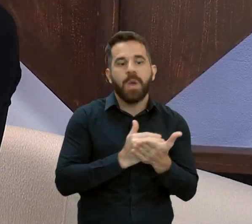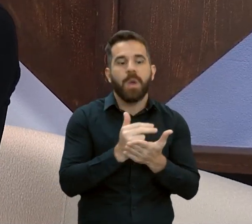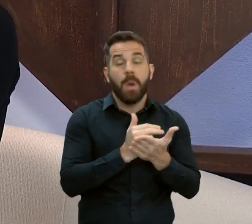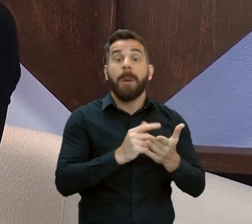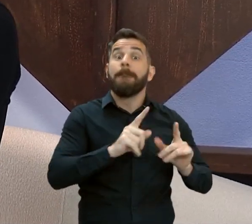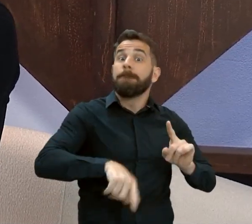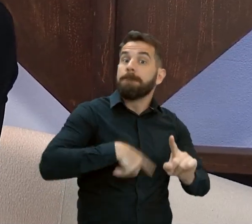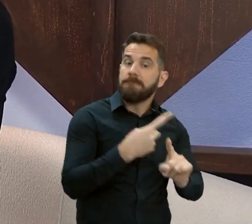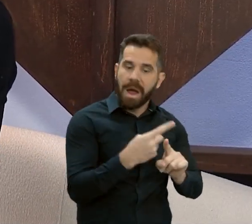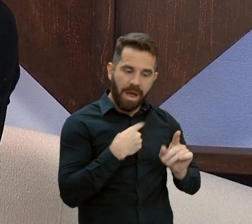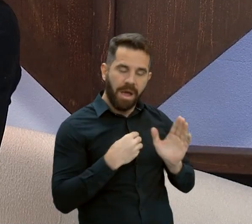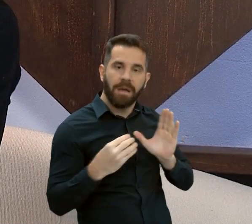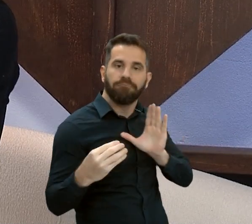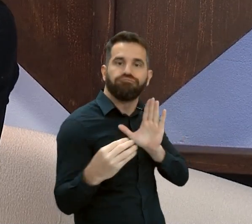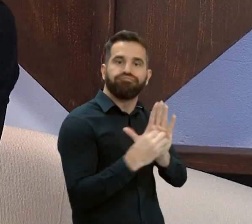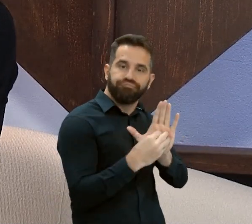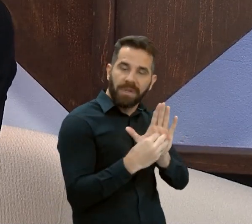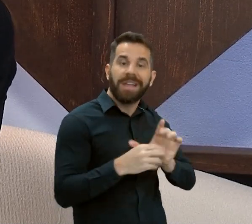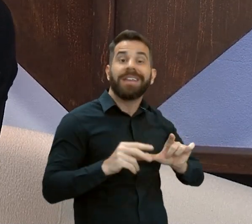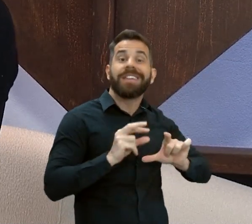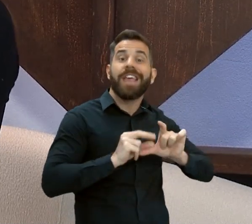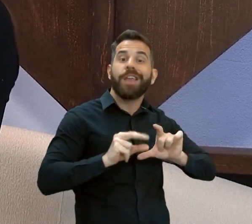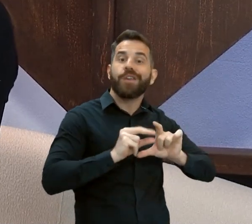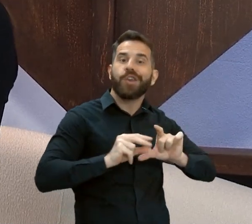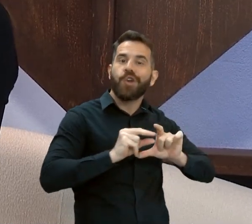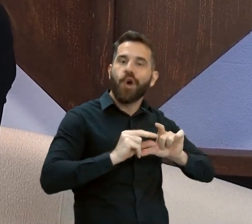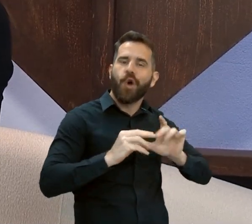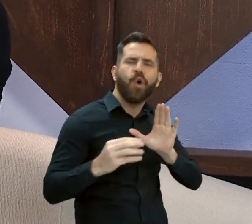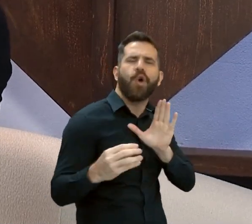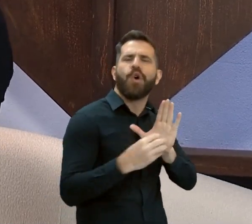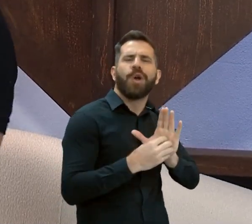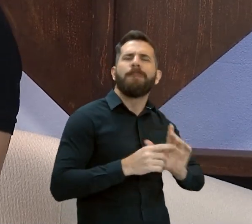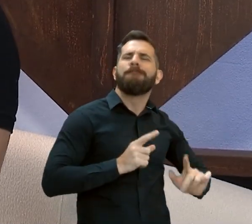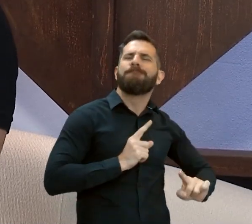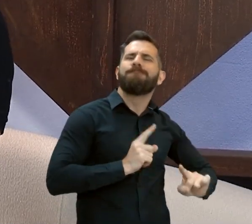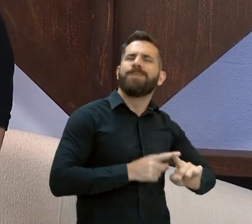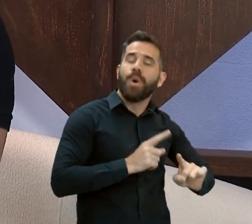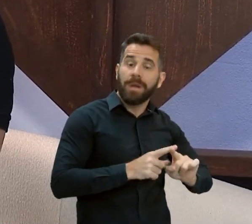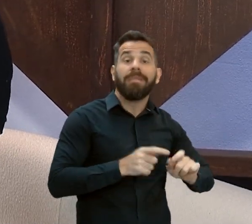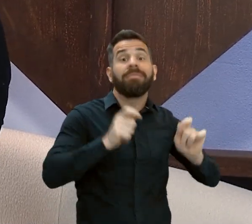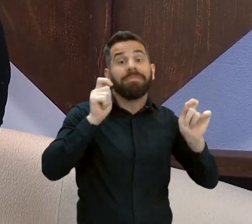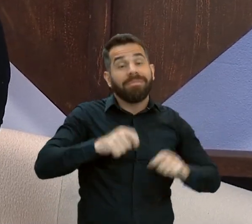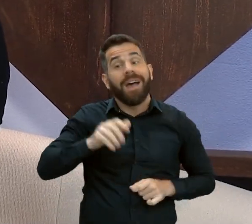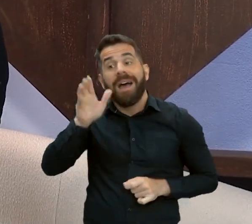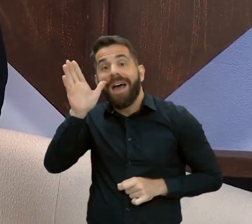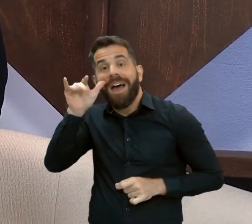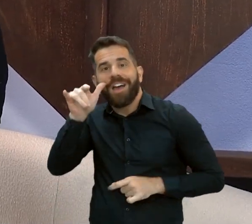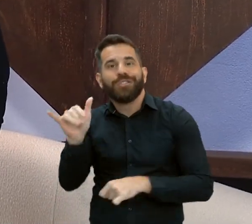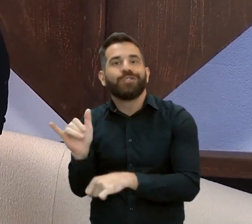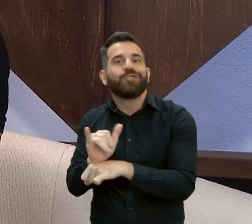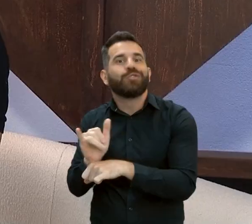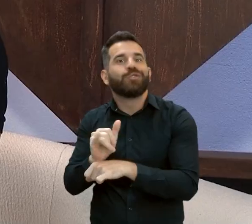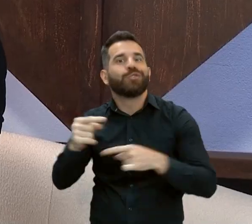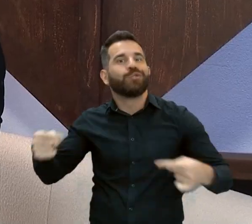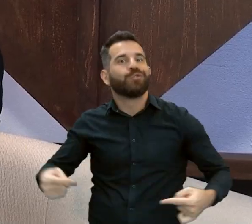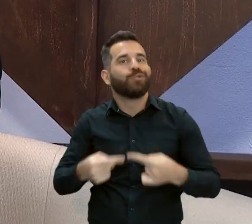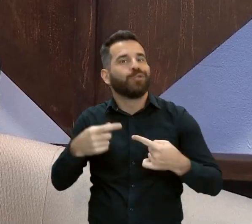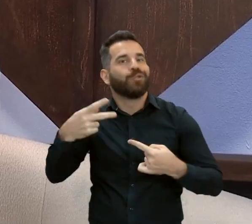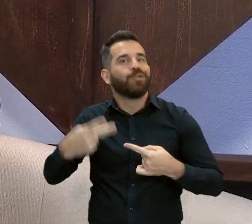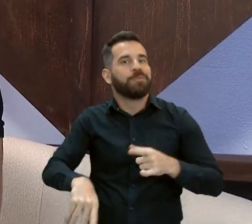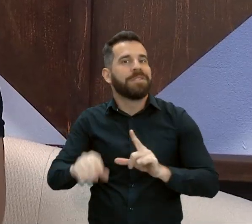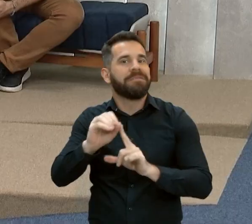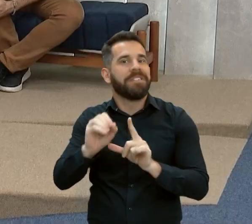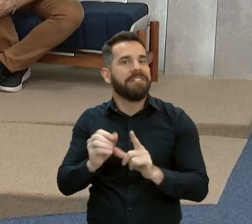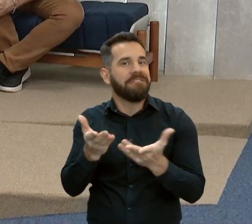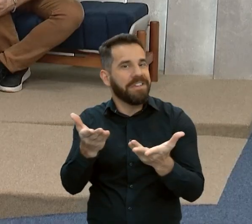QR Code para o leitor, o telespectador, né, se conectar a esse episódio da primeira temporada na TV UFG, né? Ou